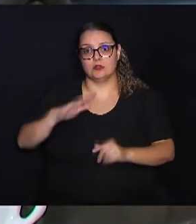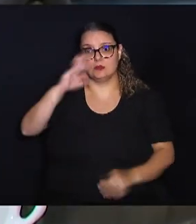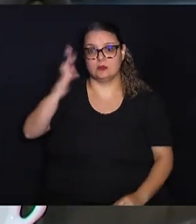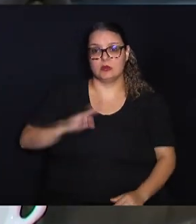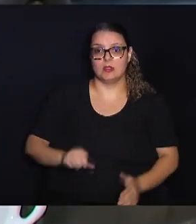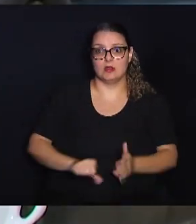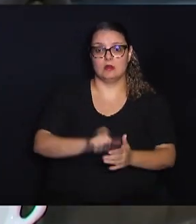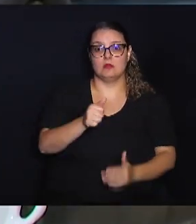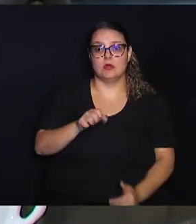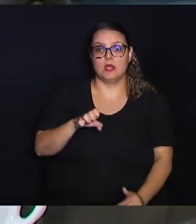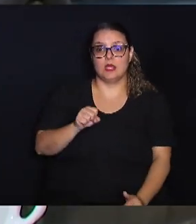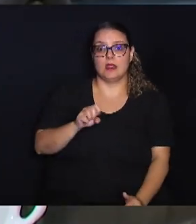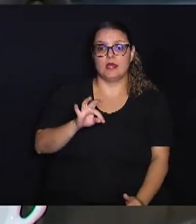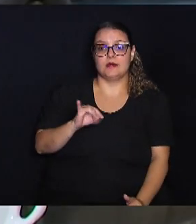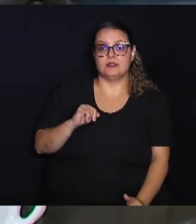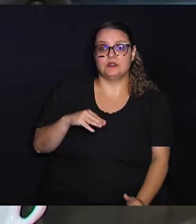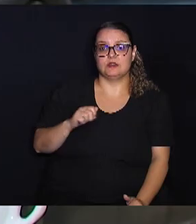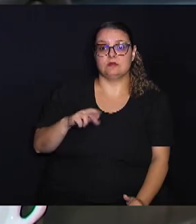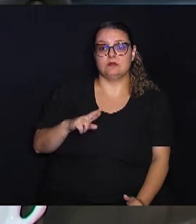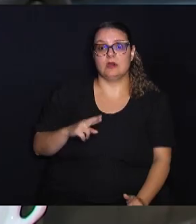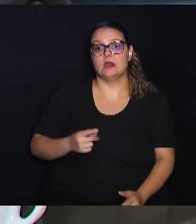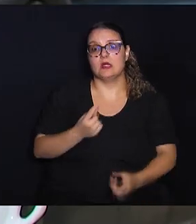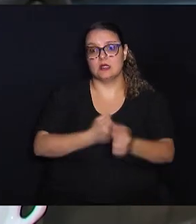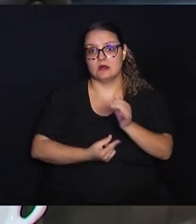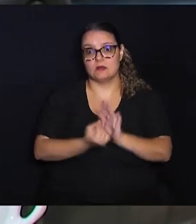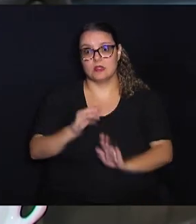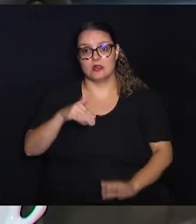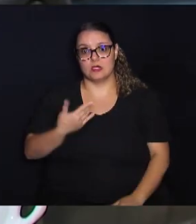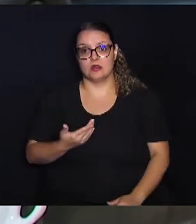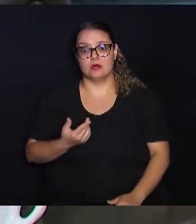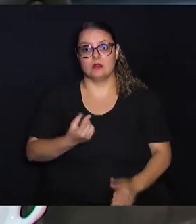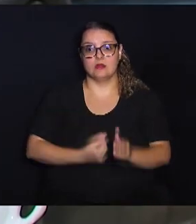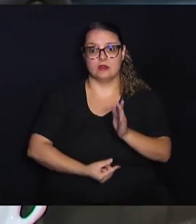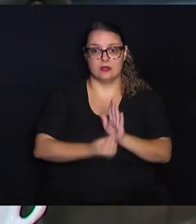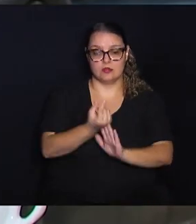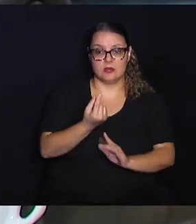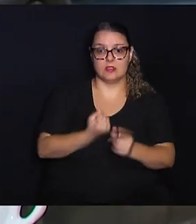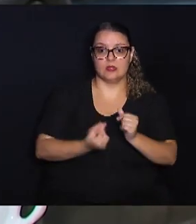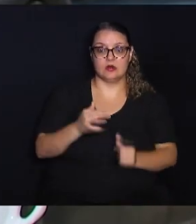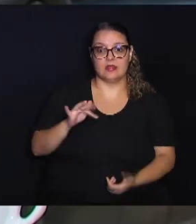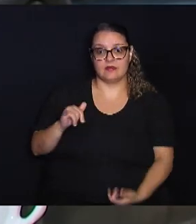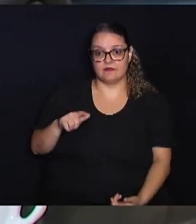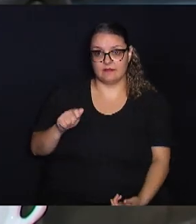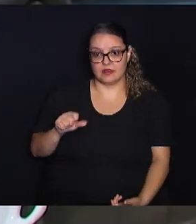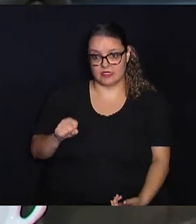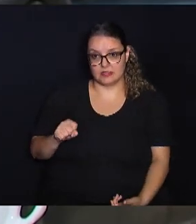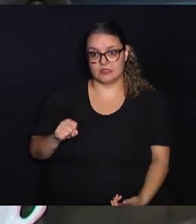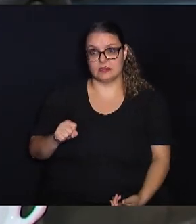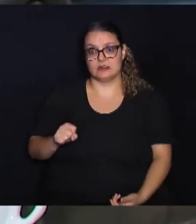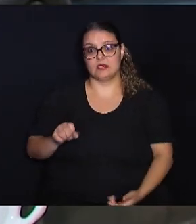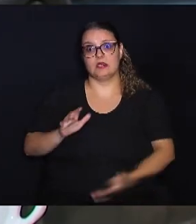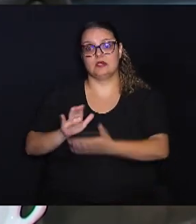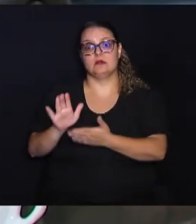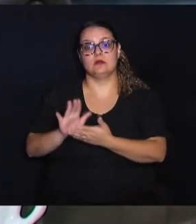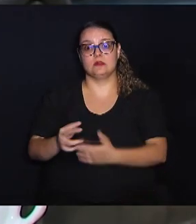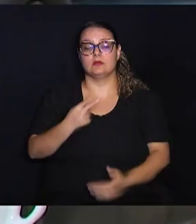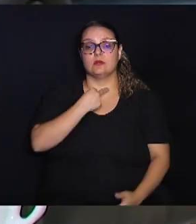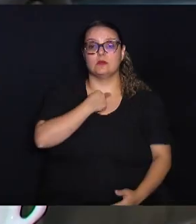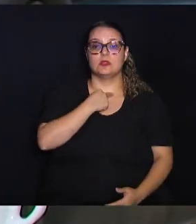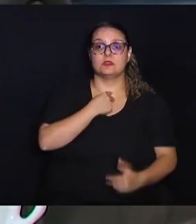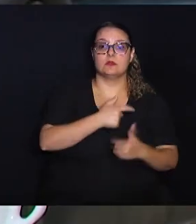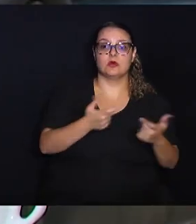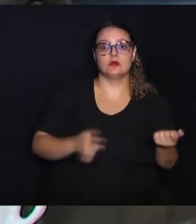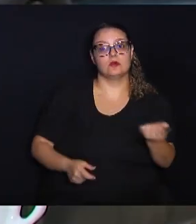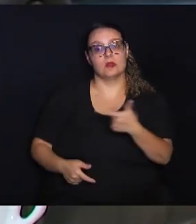é estimar a receita. E na hora que você estima e fixa a despesa. Então, a despesa não pode ser maior que a receita. Se